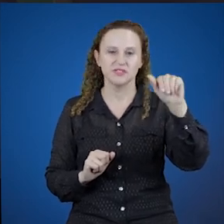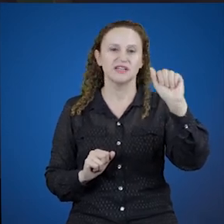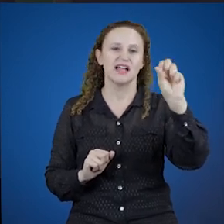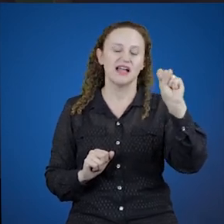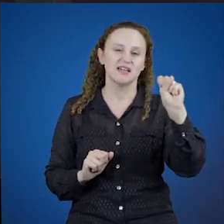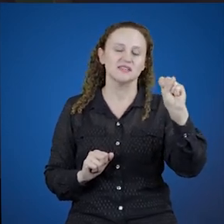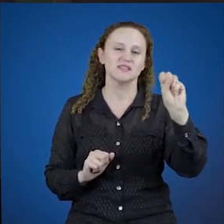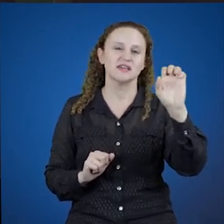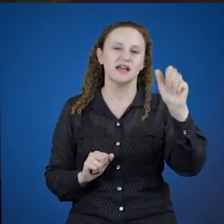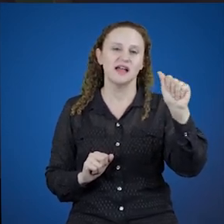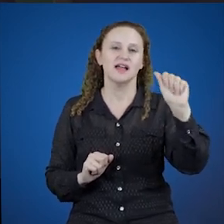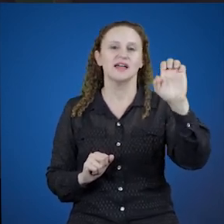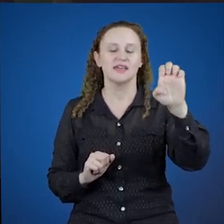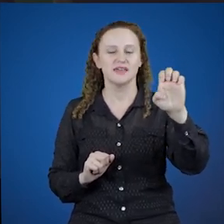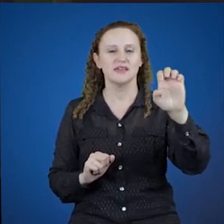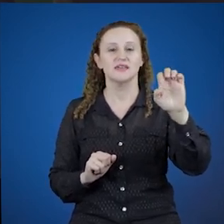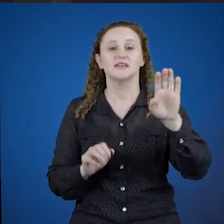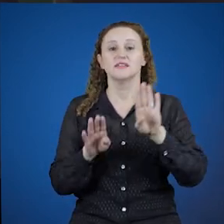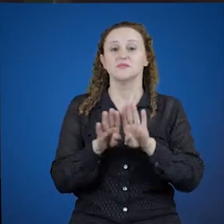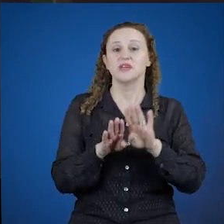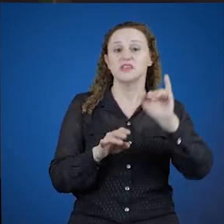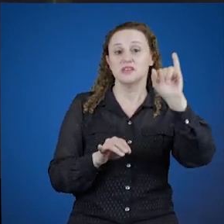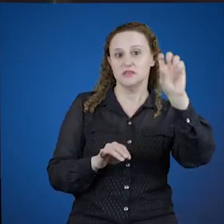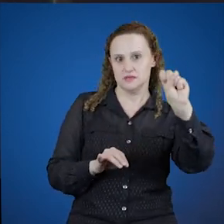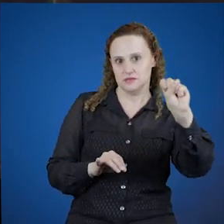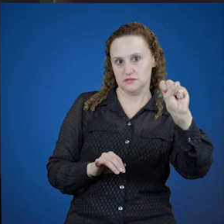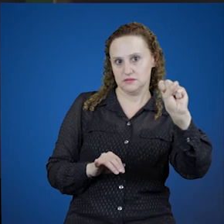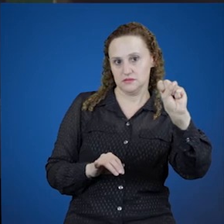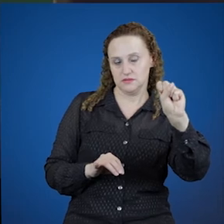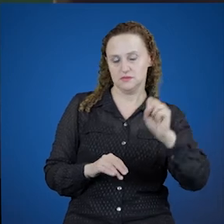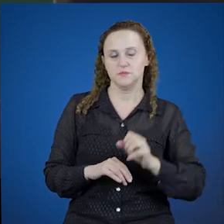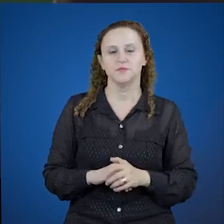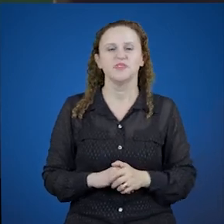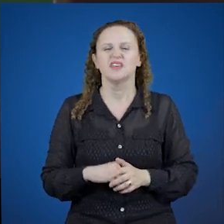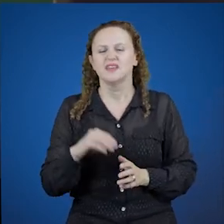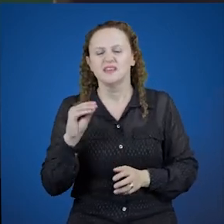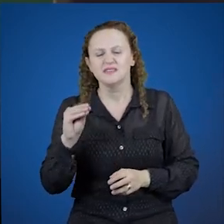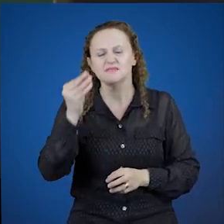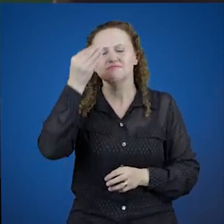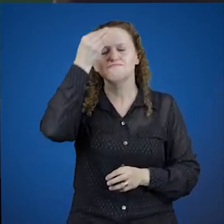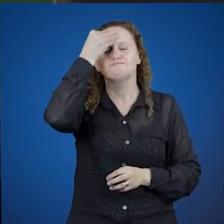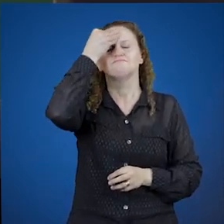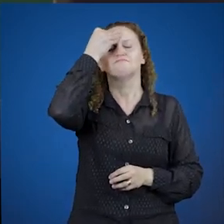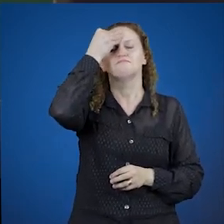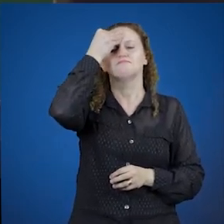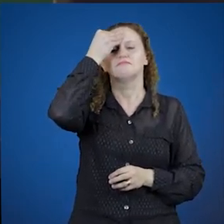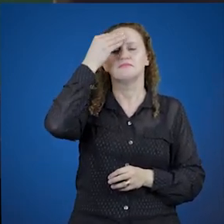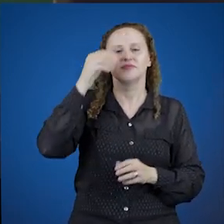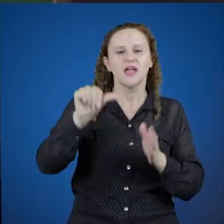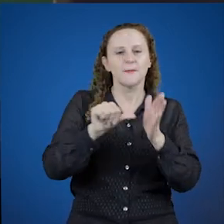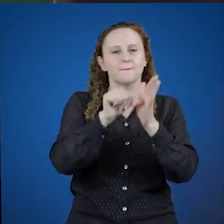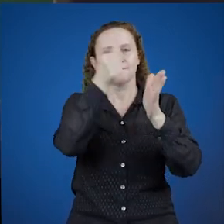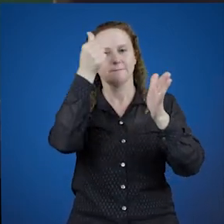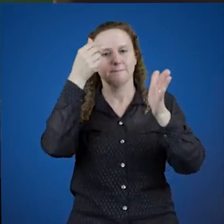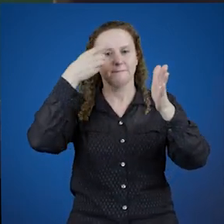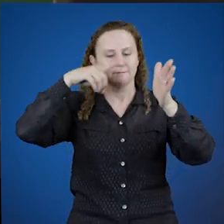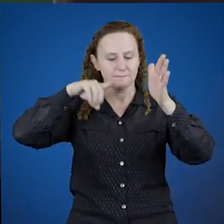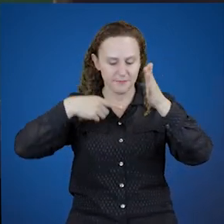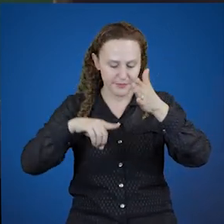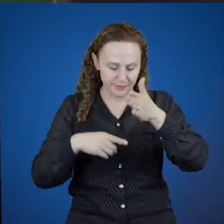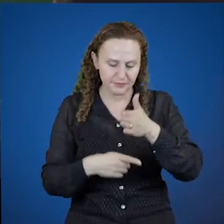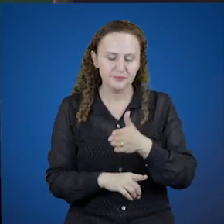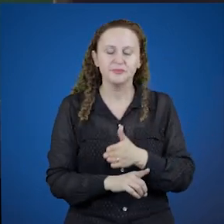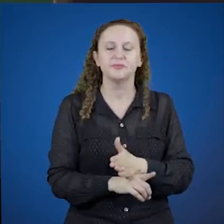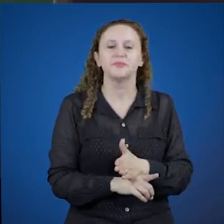as a e eles veja se eu memorizei a primeira declinação